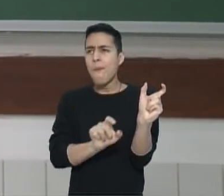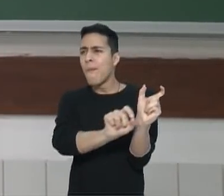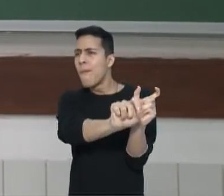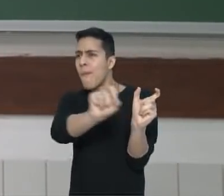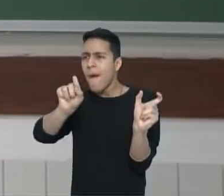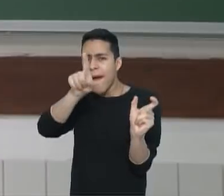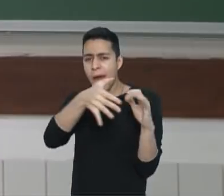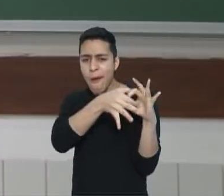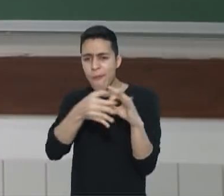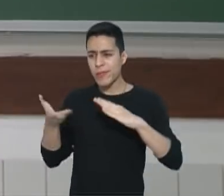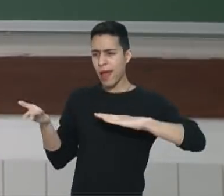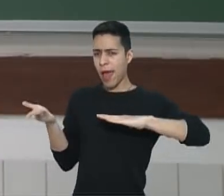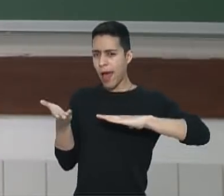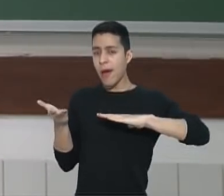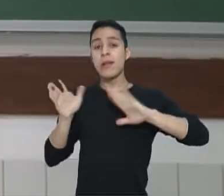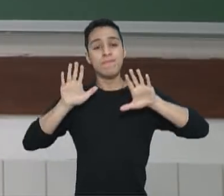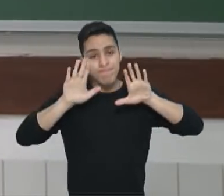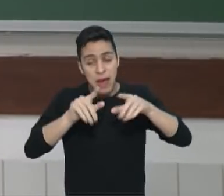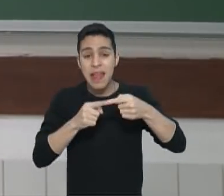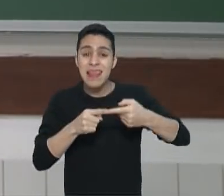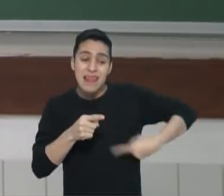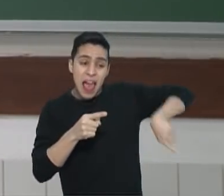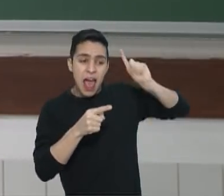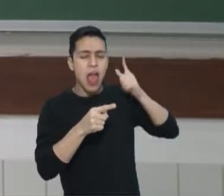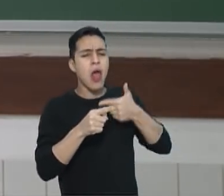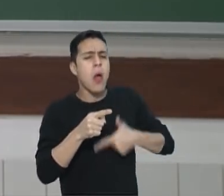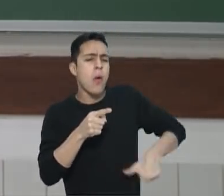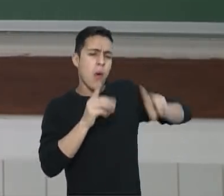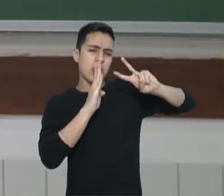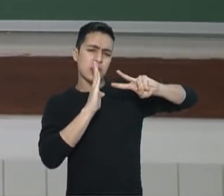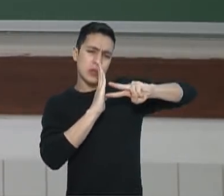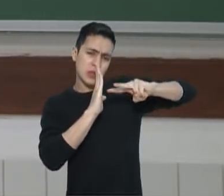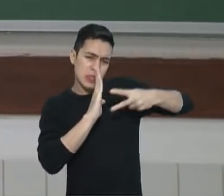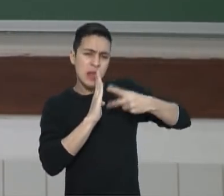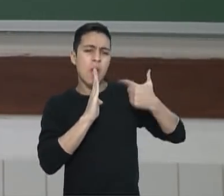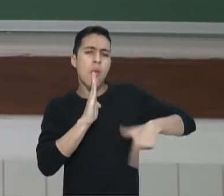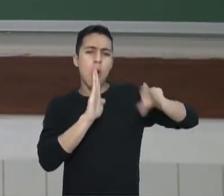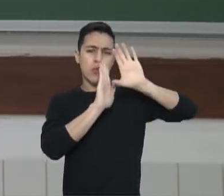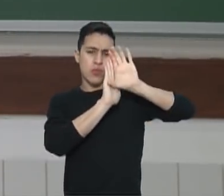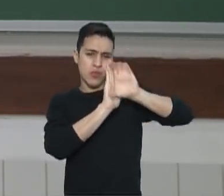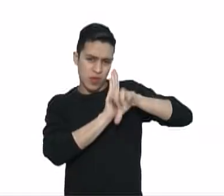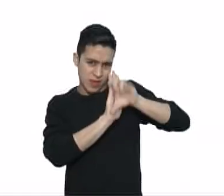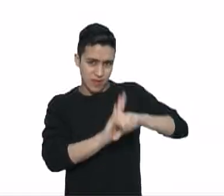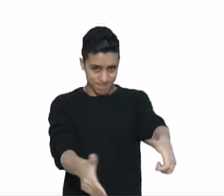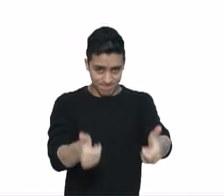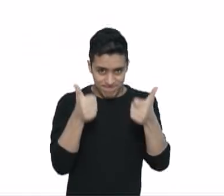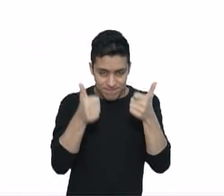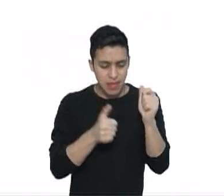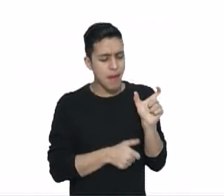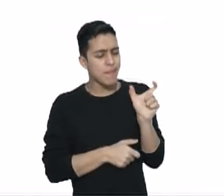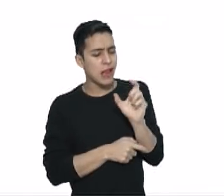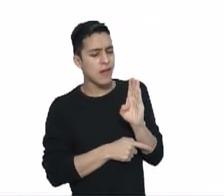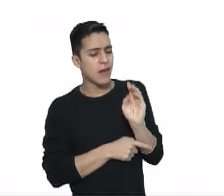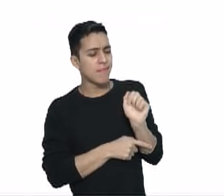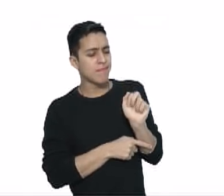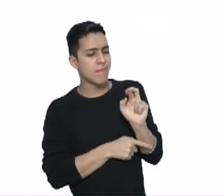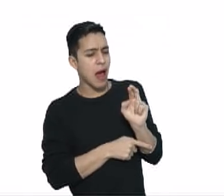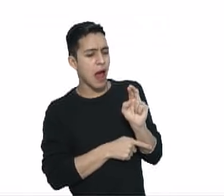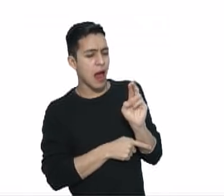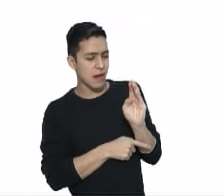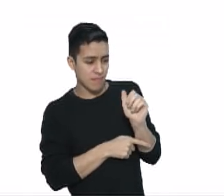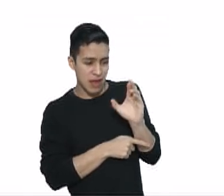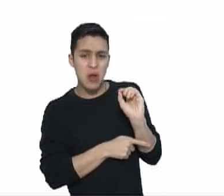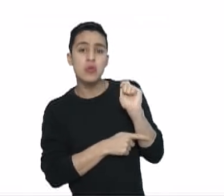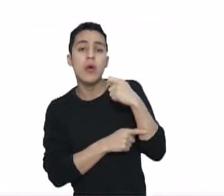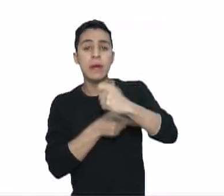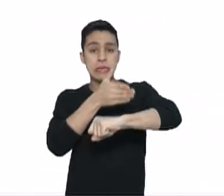na contemporaneidade, mas aqui ela tem um outro conceito para a gente. Então o termo bárbaro, quando a gente está estudando